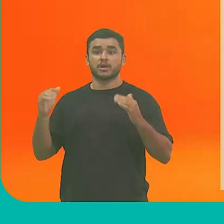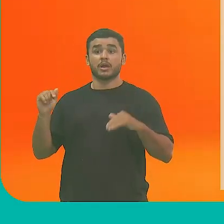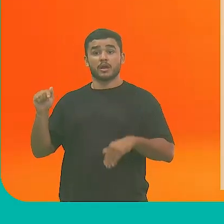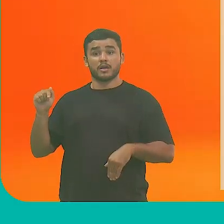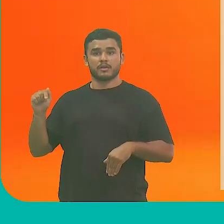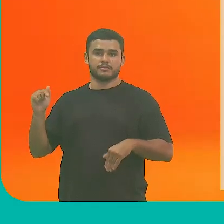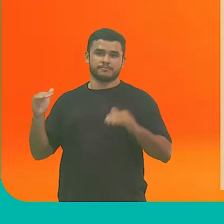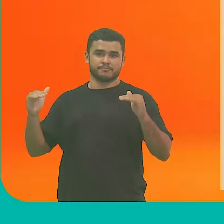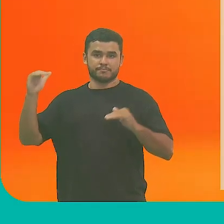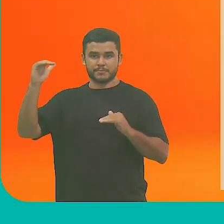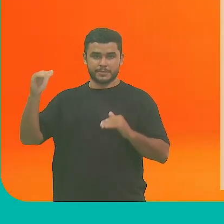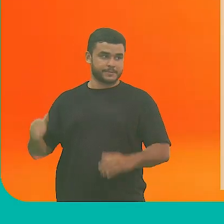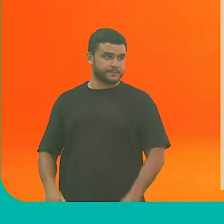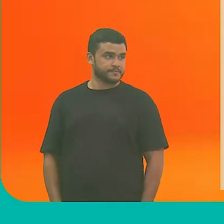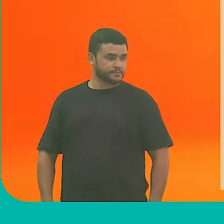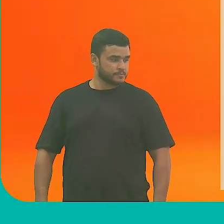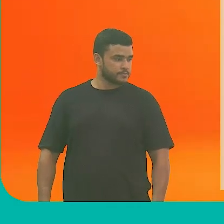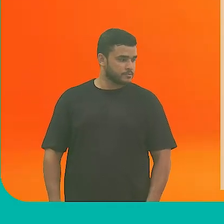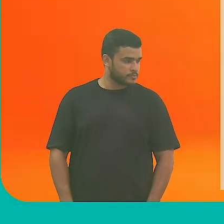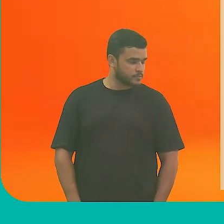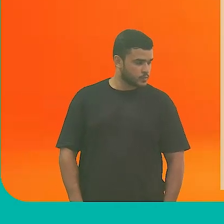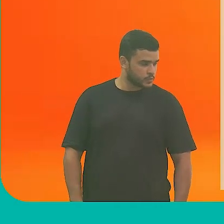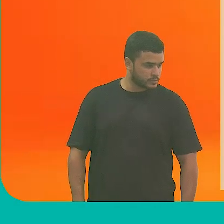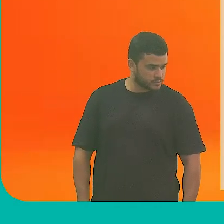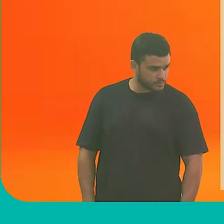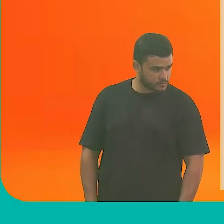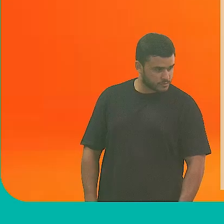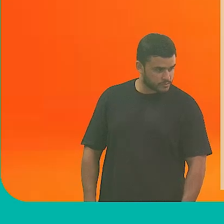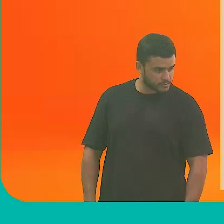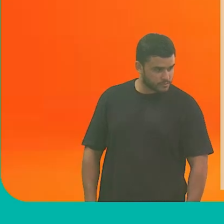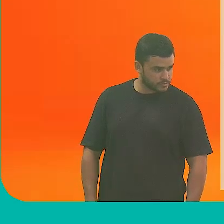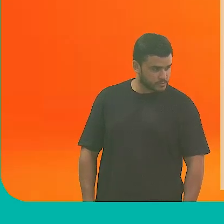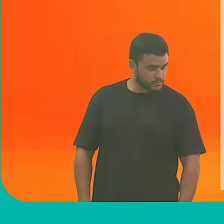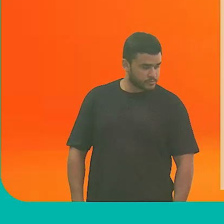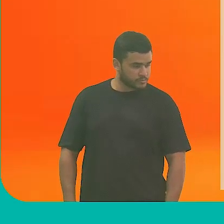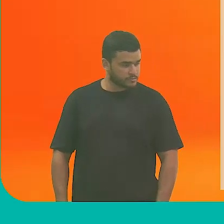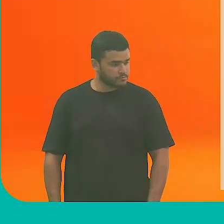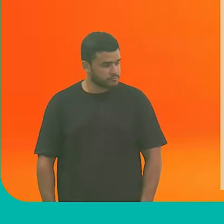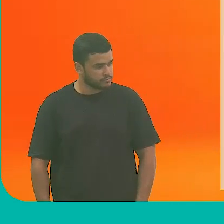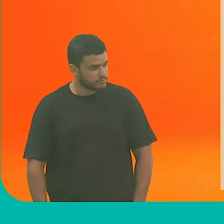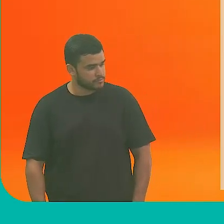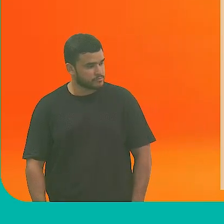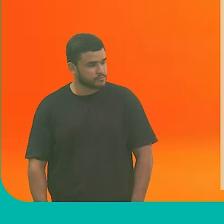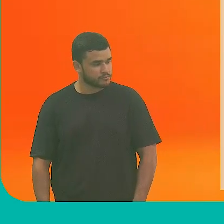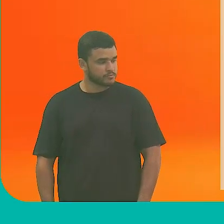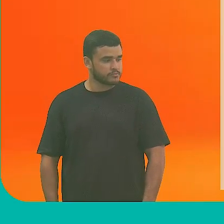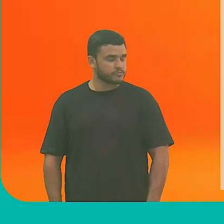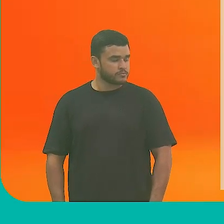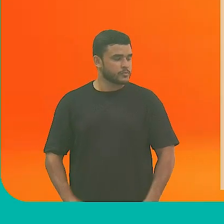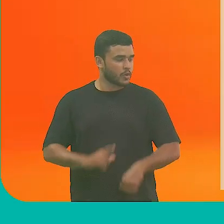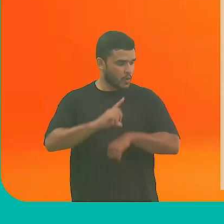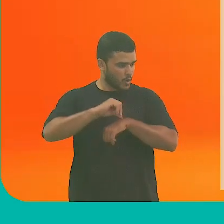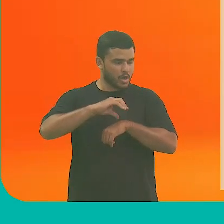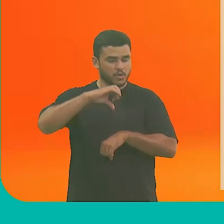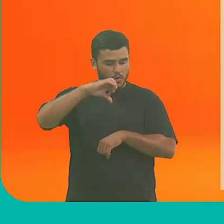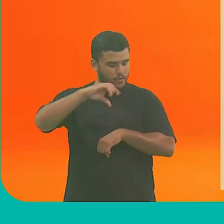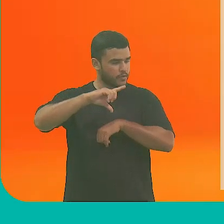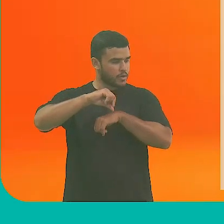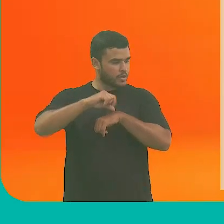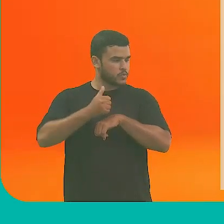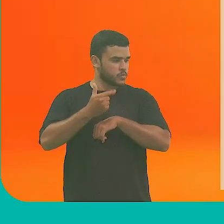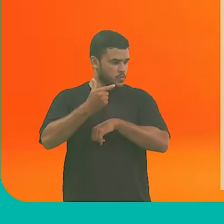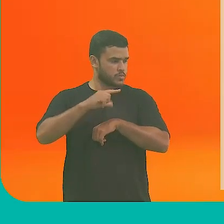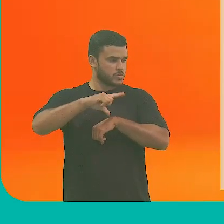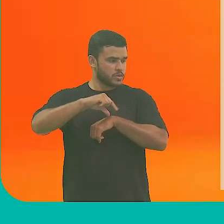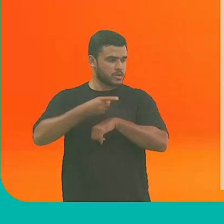a criptomoeda A estava mais valorizada do que a B às 9, às 12, às